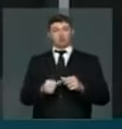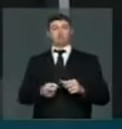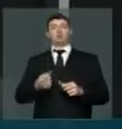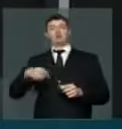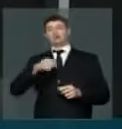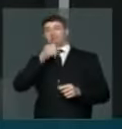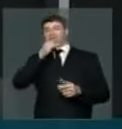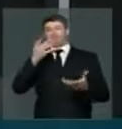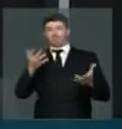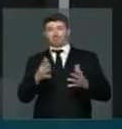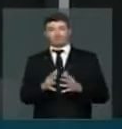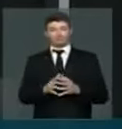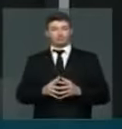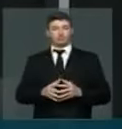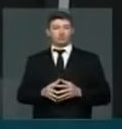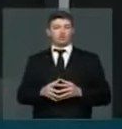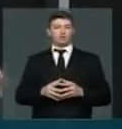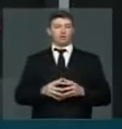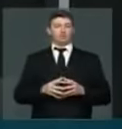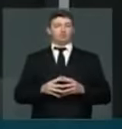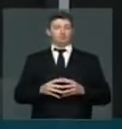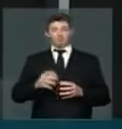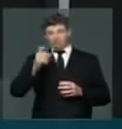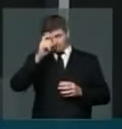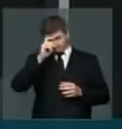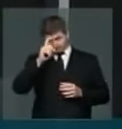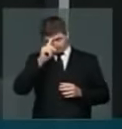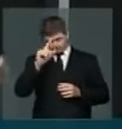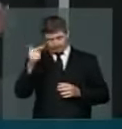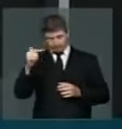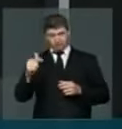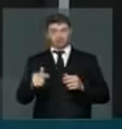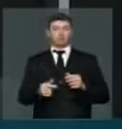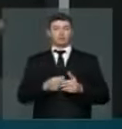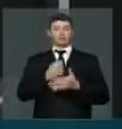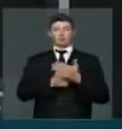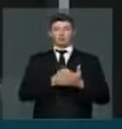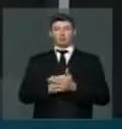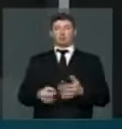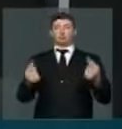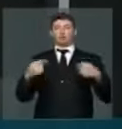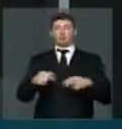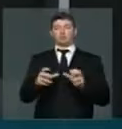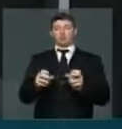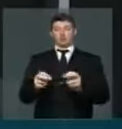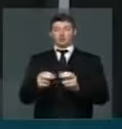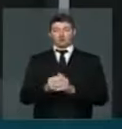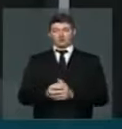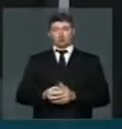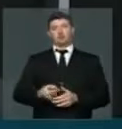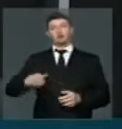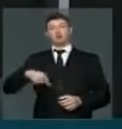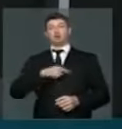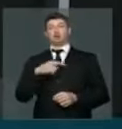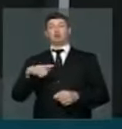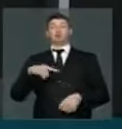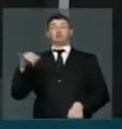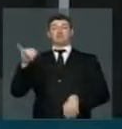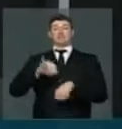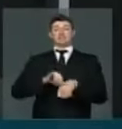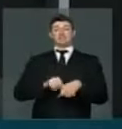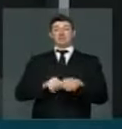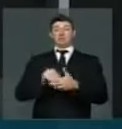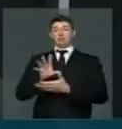não temos, senhor presidente, senhoras e senhores deputados, um hospital para o combate ao câncer. Lá nós temos um centro